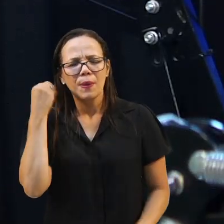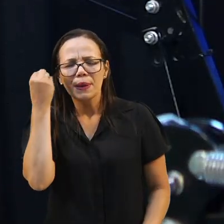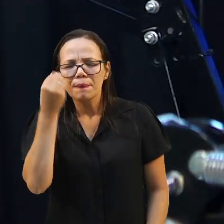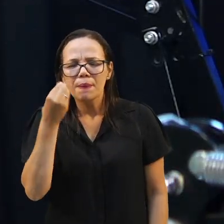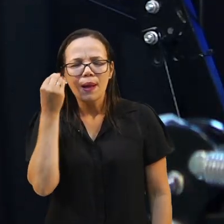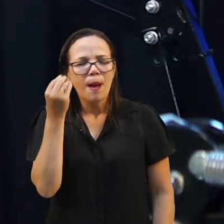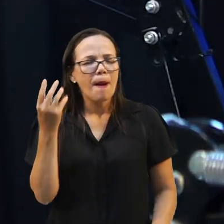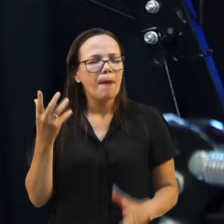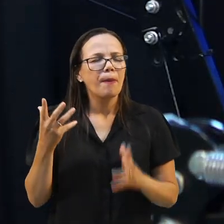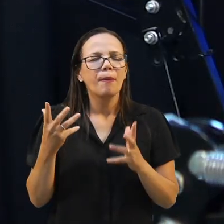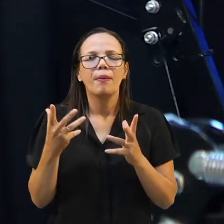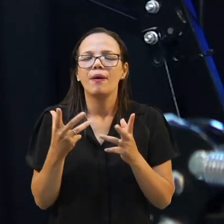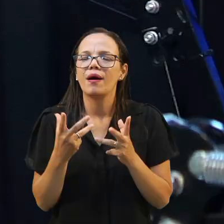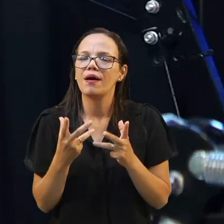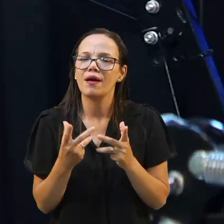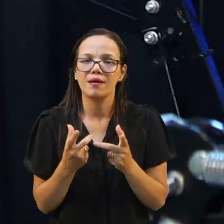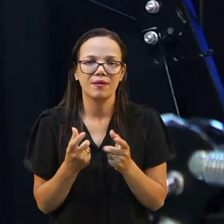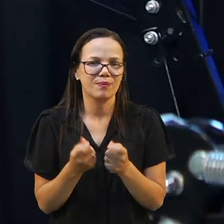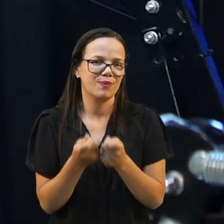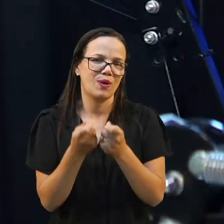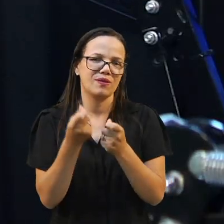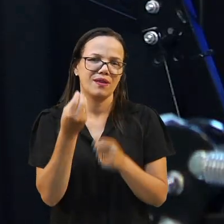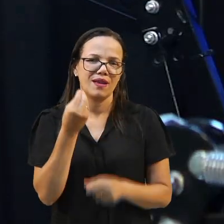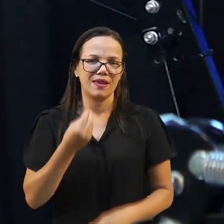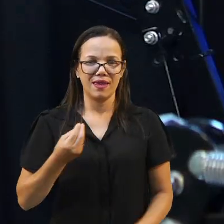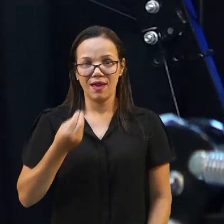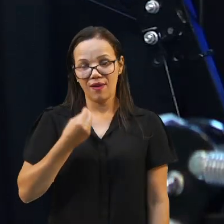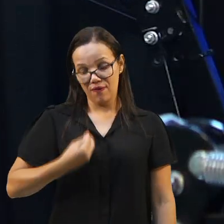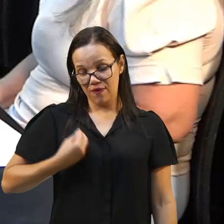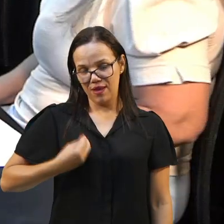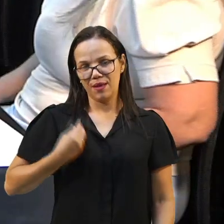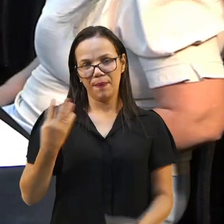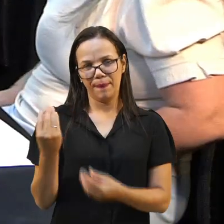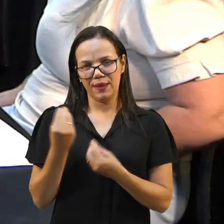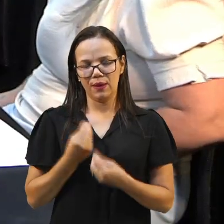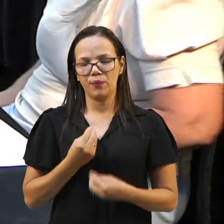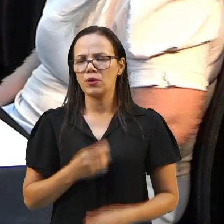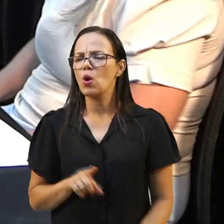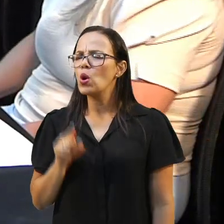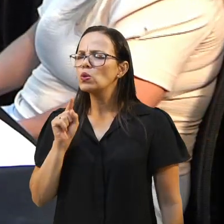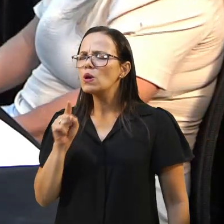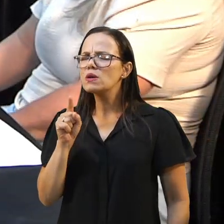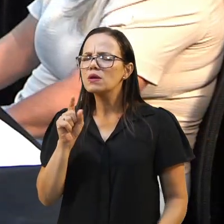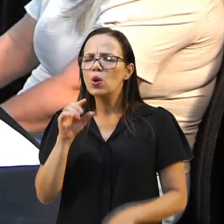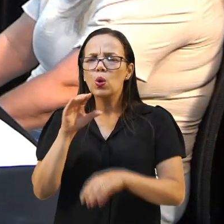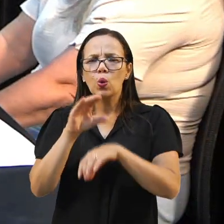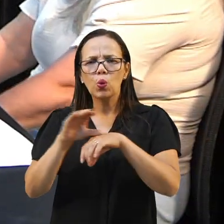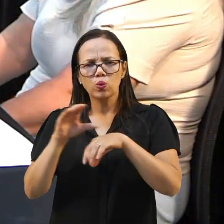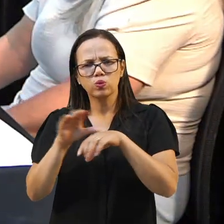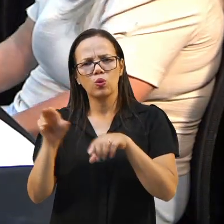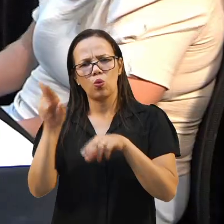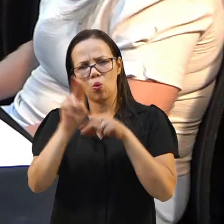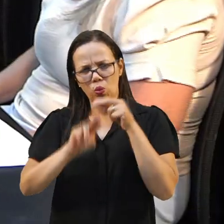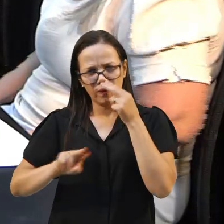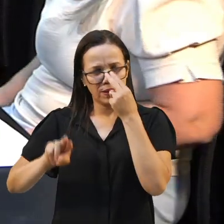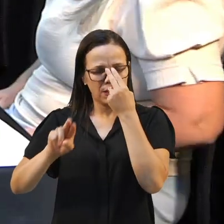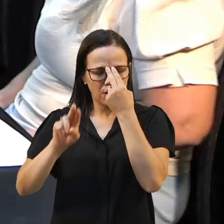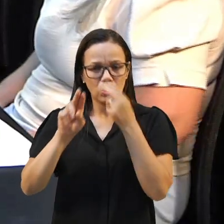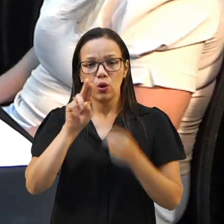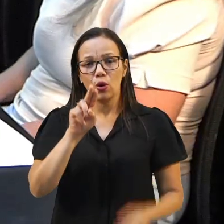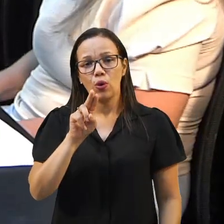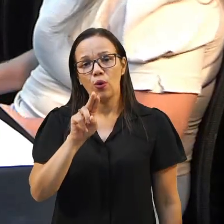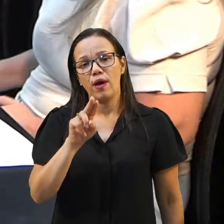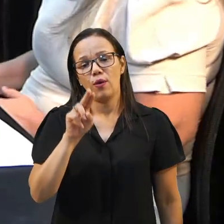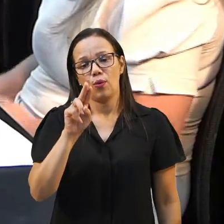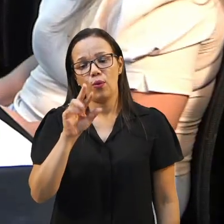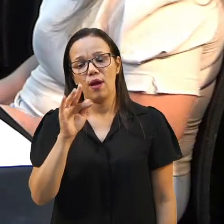experiência espetacular, né, que a vida me permitiu. Professor, o senhor cursou a universidade, o UFMG,